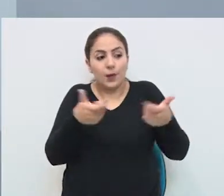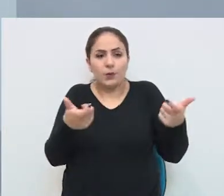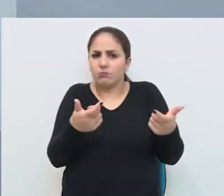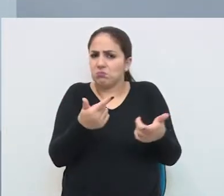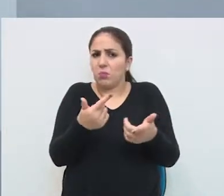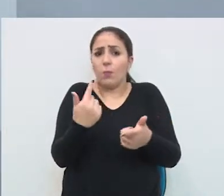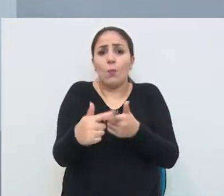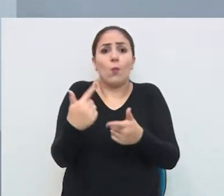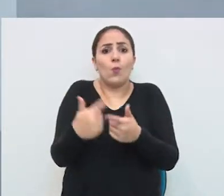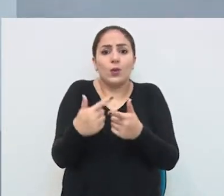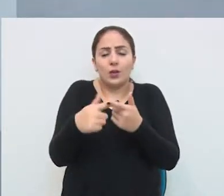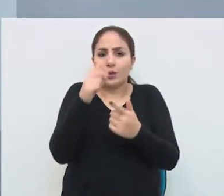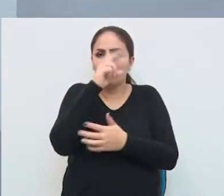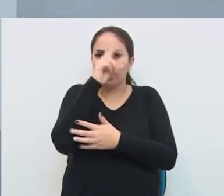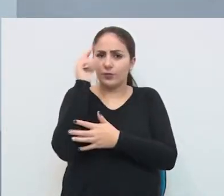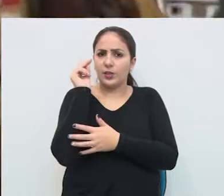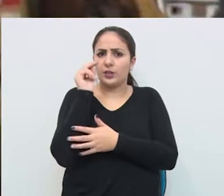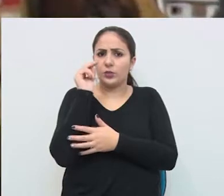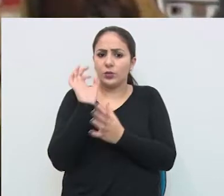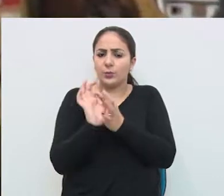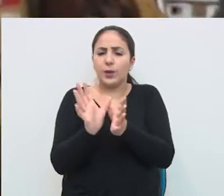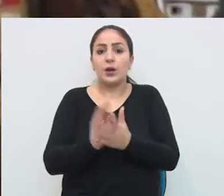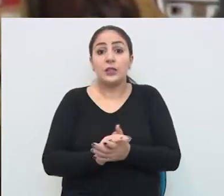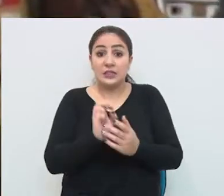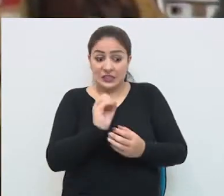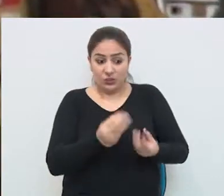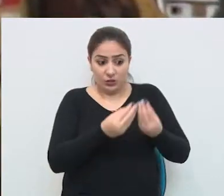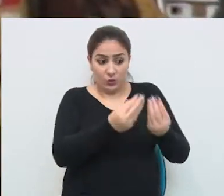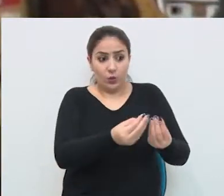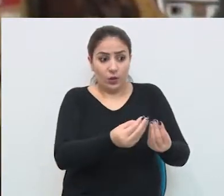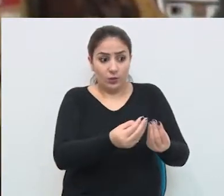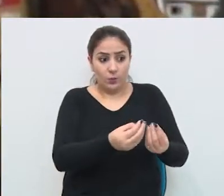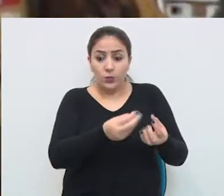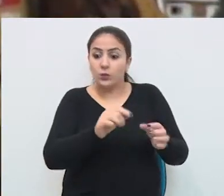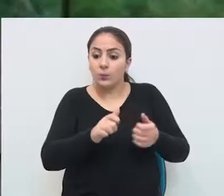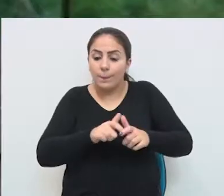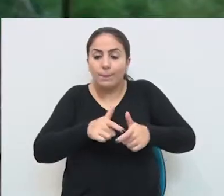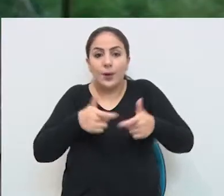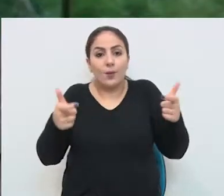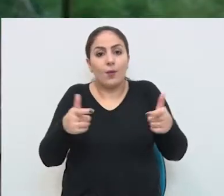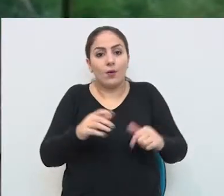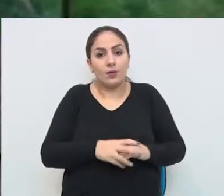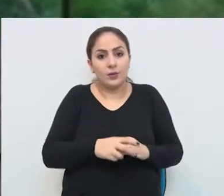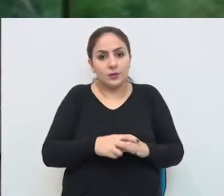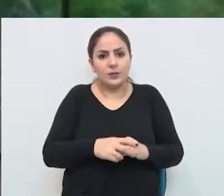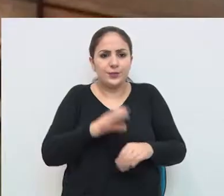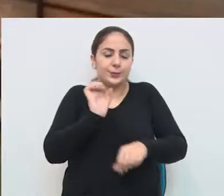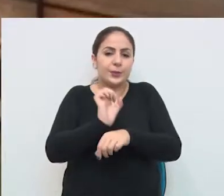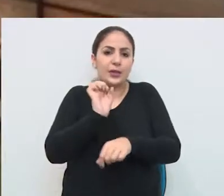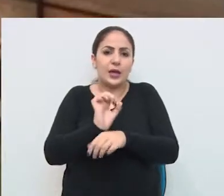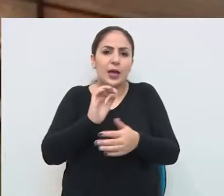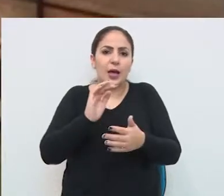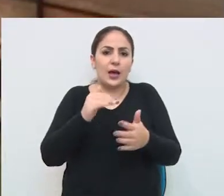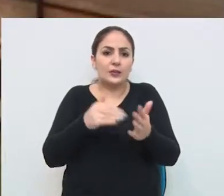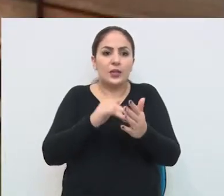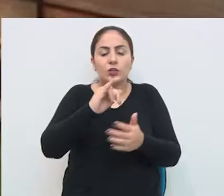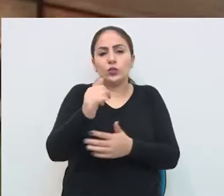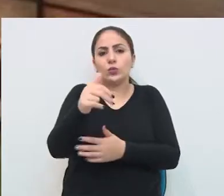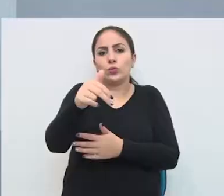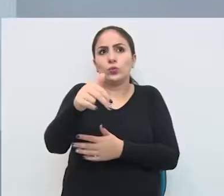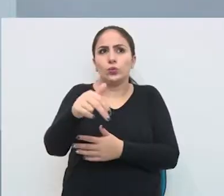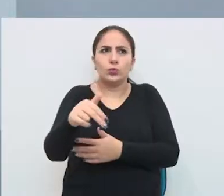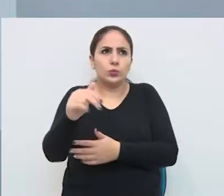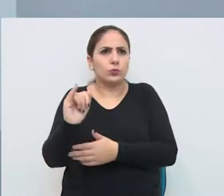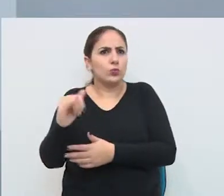maior, não tem o porquê, o prefeito já deu um pedaço, por que não dá o certo para eles fazer? Eles não podem esperar até julho para dar